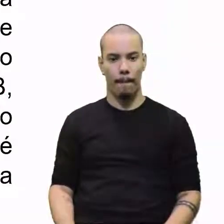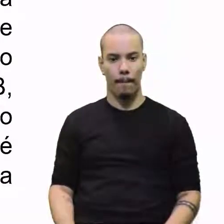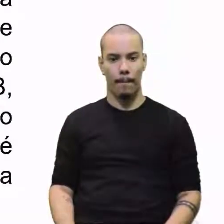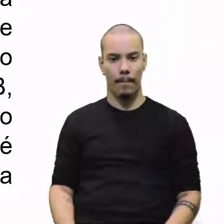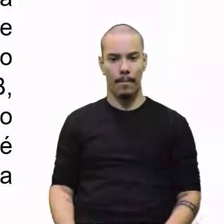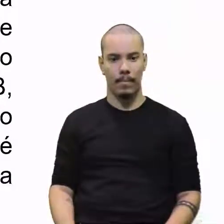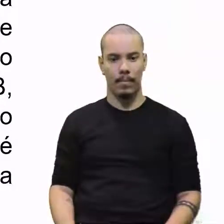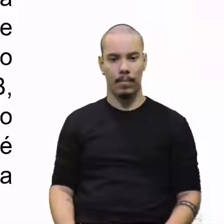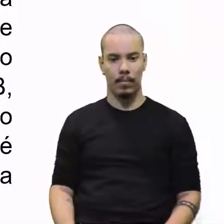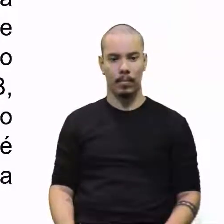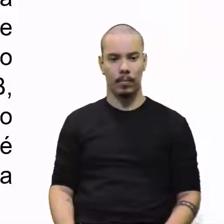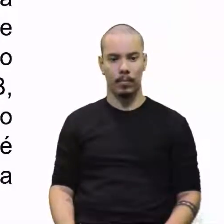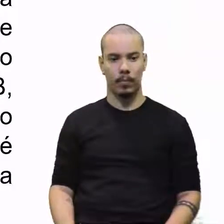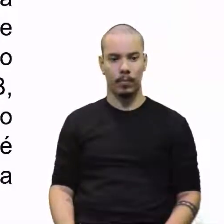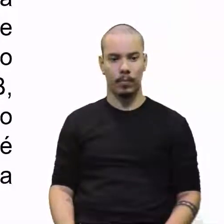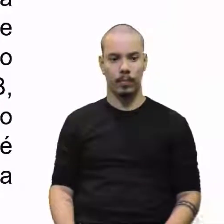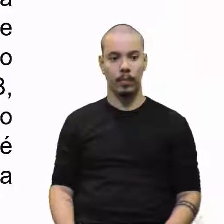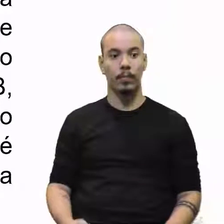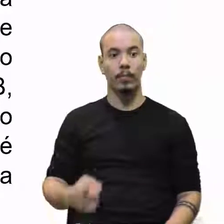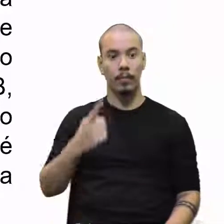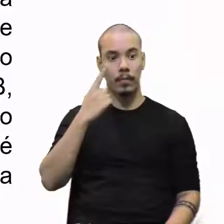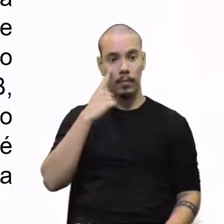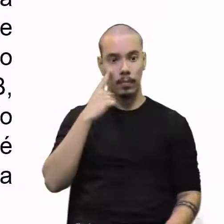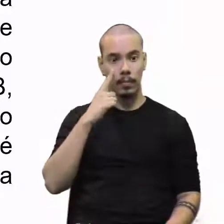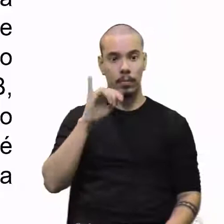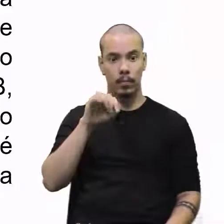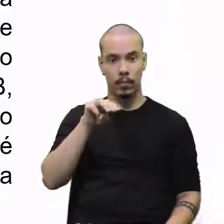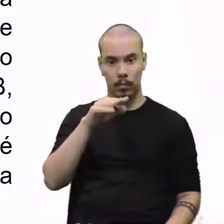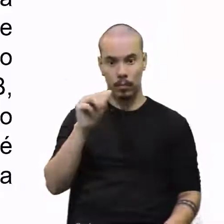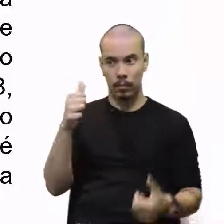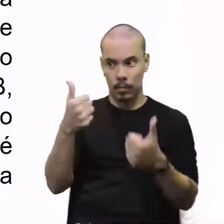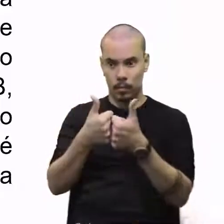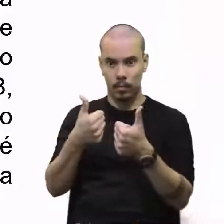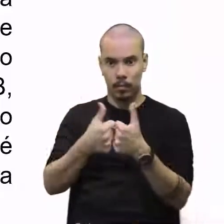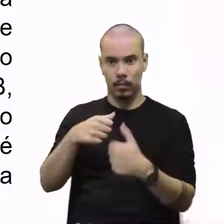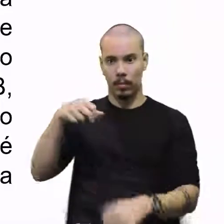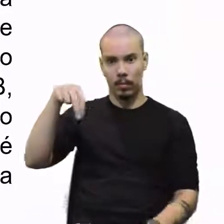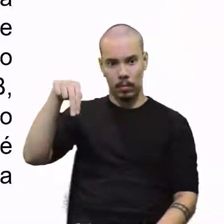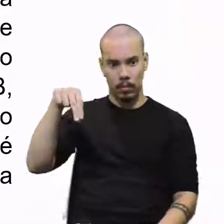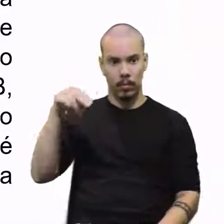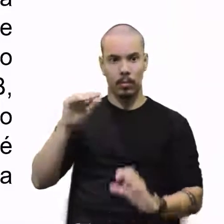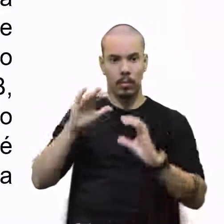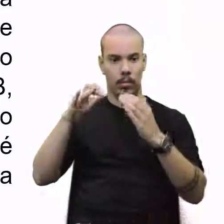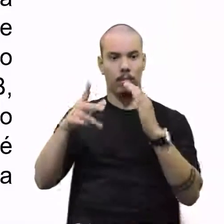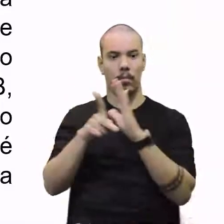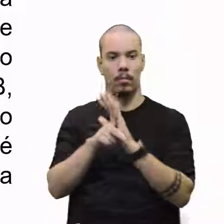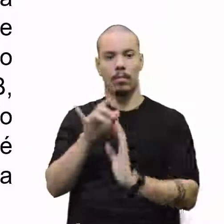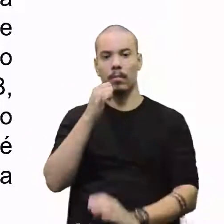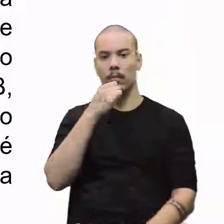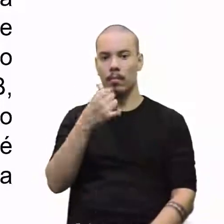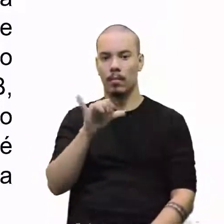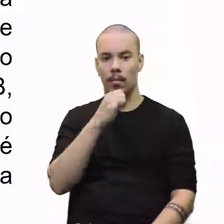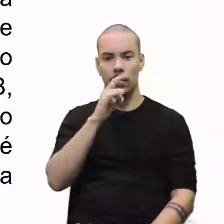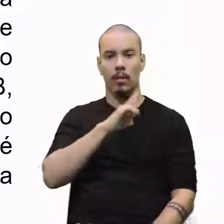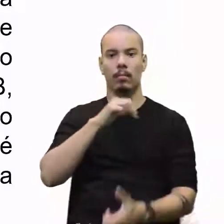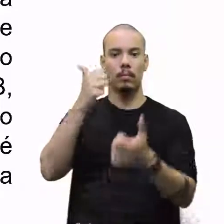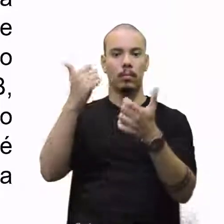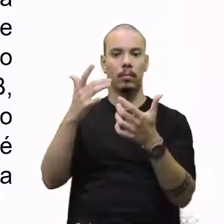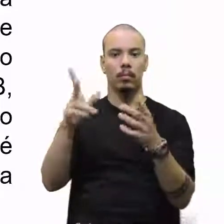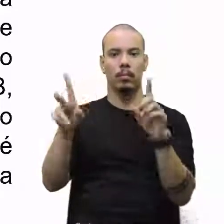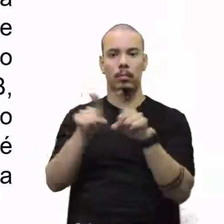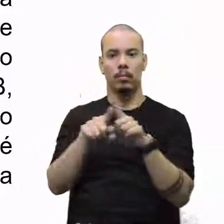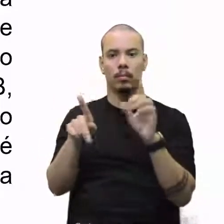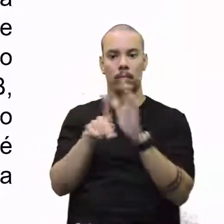1, 3, 4, tem Sim. até 5 aí. O ímã permanente, com seu polo norte voltado para o eletroímã, quando a plaqueta está em